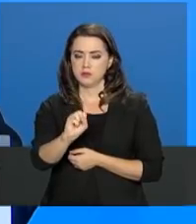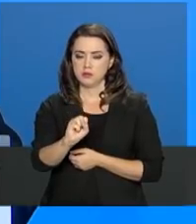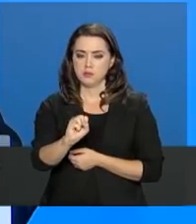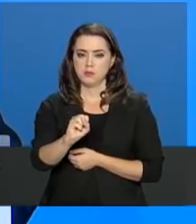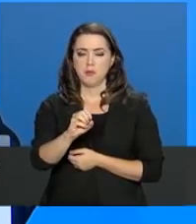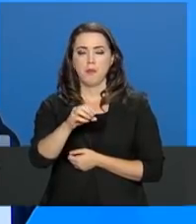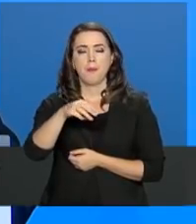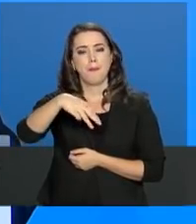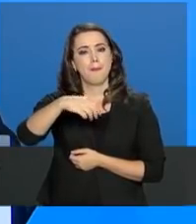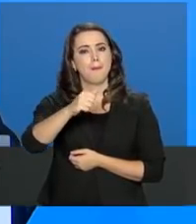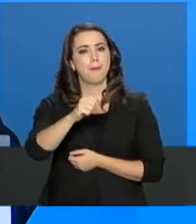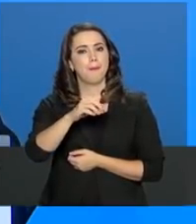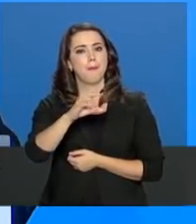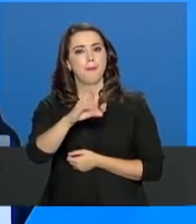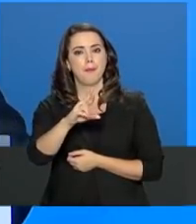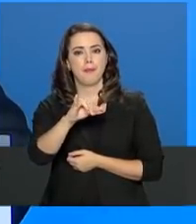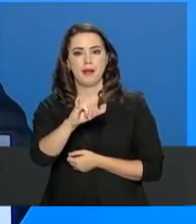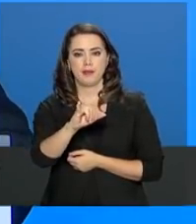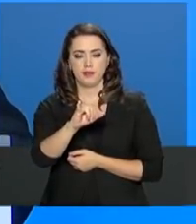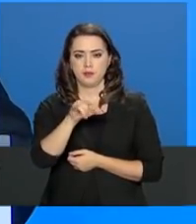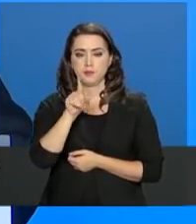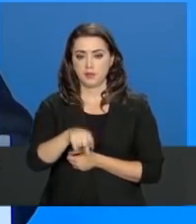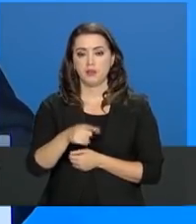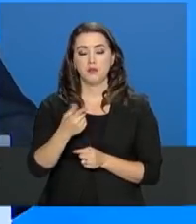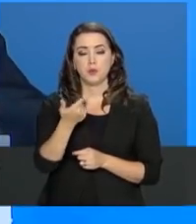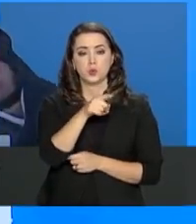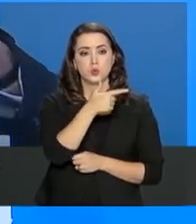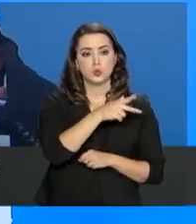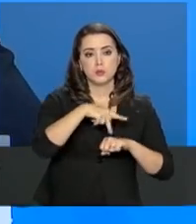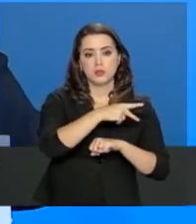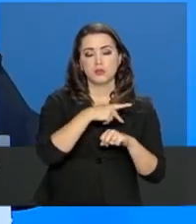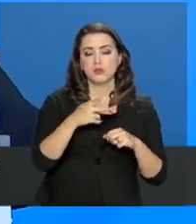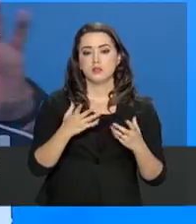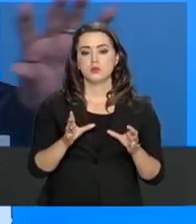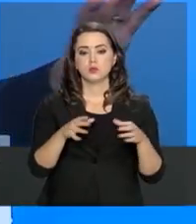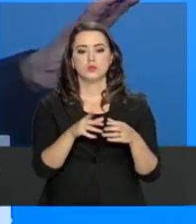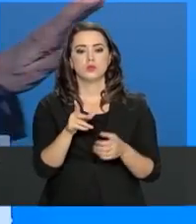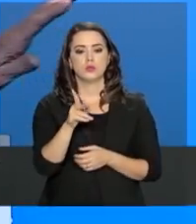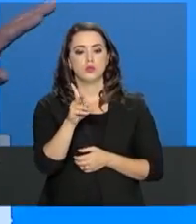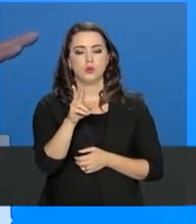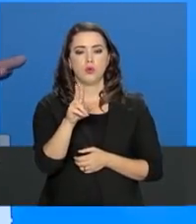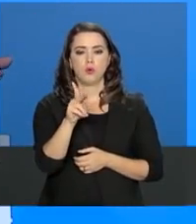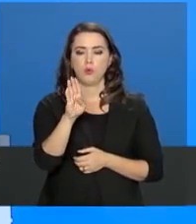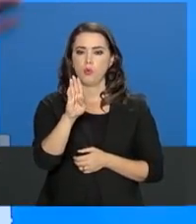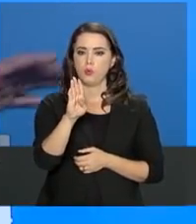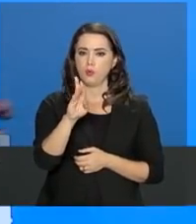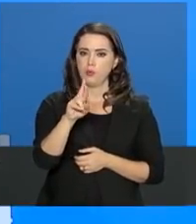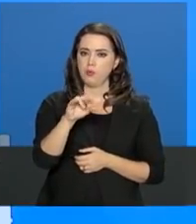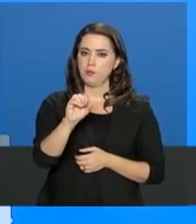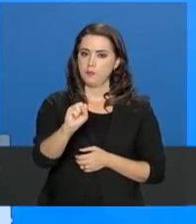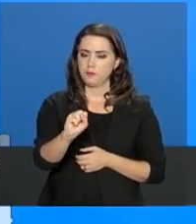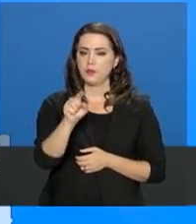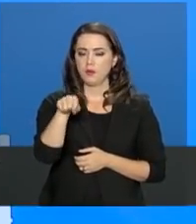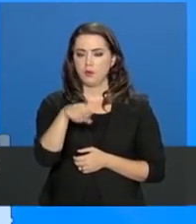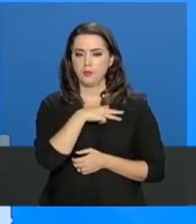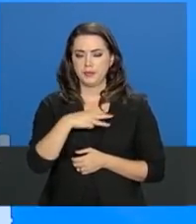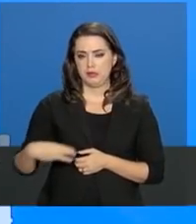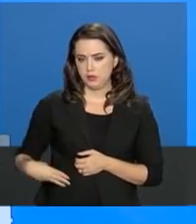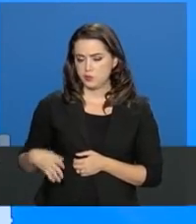dos países integrantes do brics naturalmente o ministro o ministro